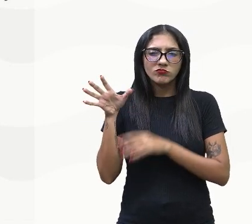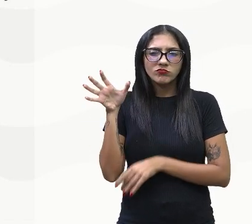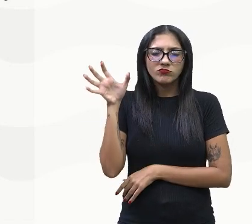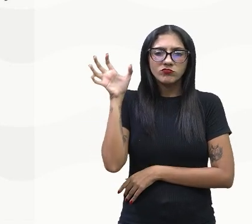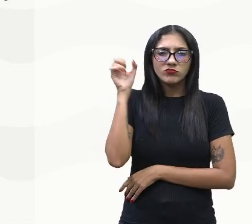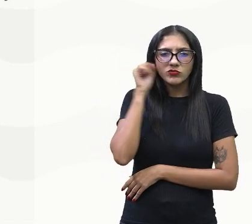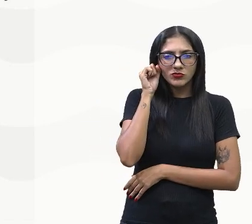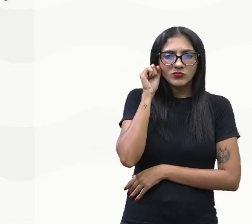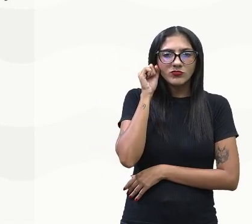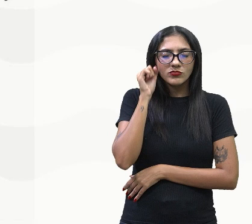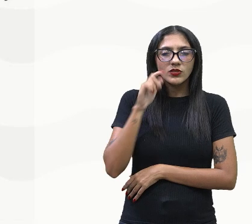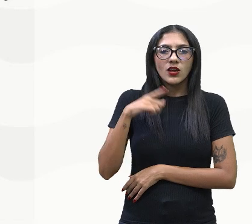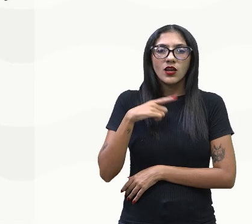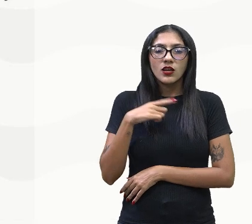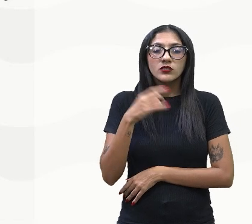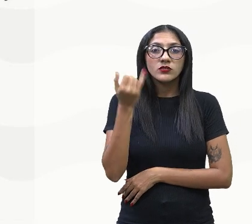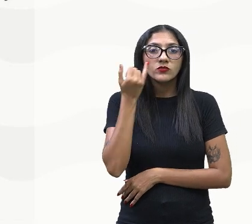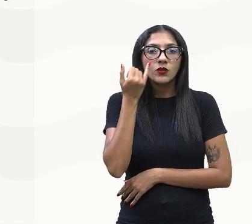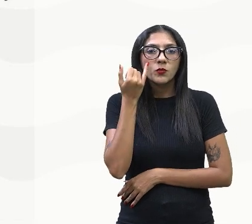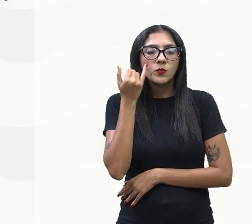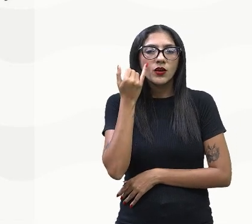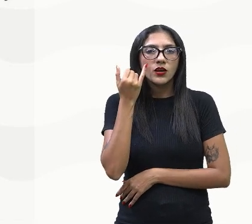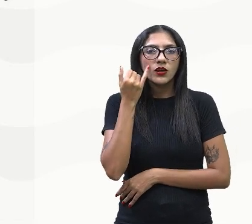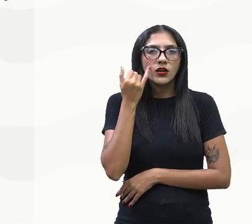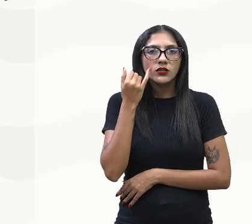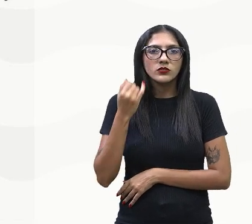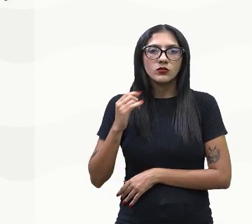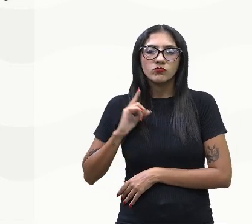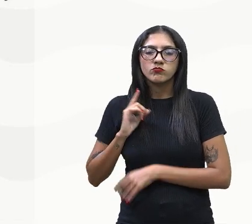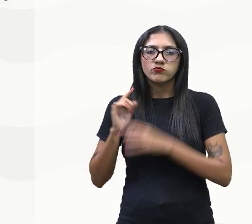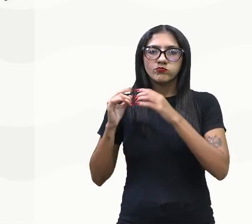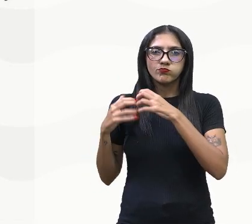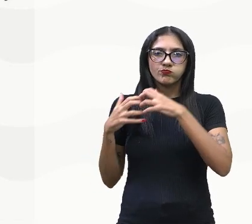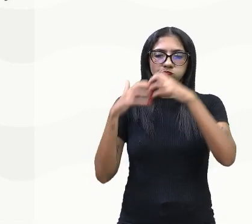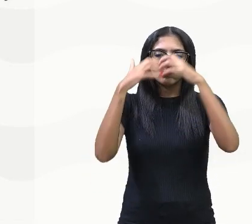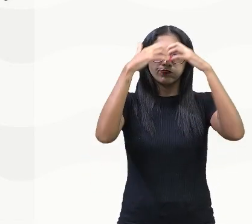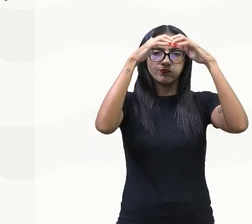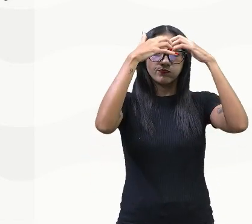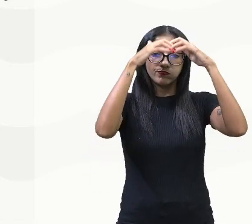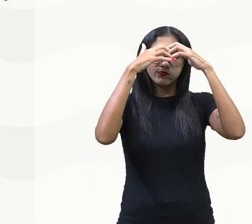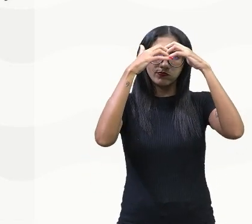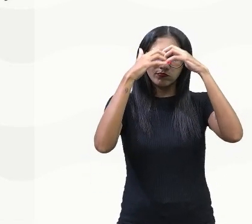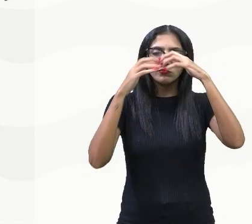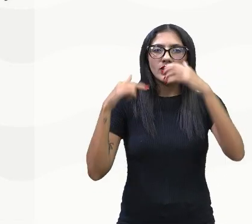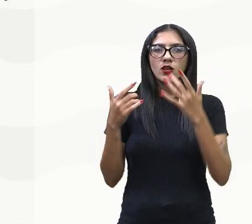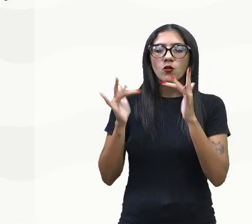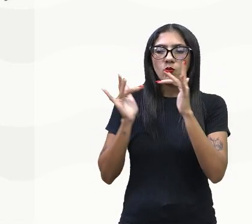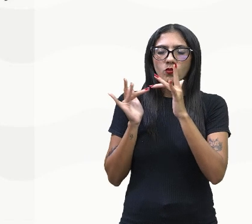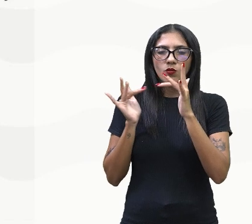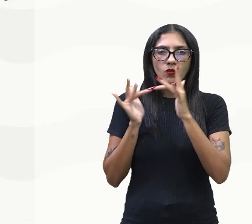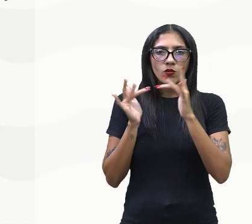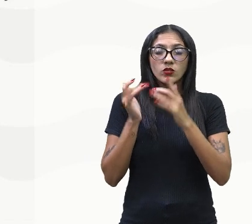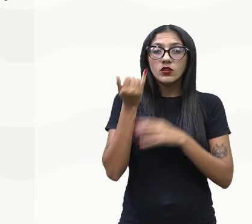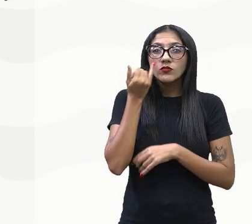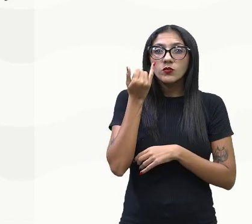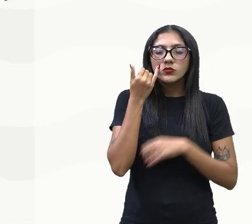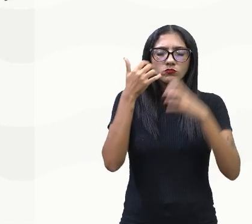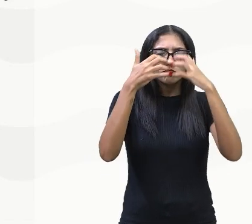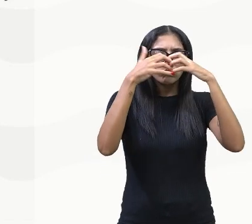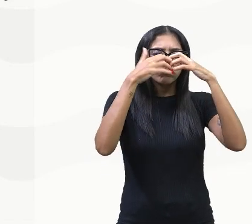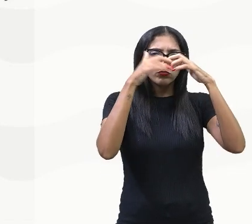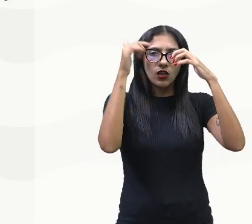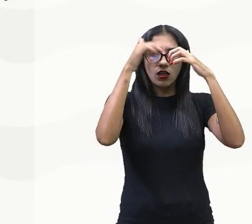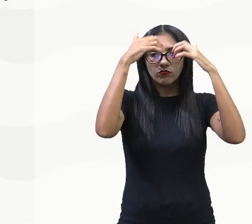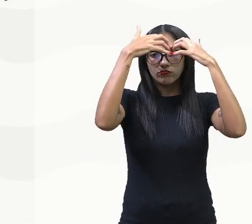é enviado essa informação para o cérebro, ok? E aí o cérebro é que vai saber que som é